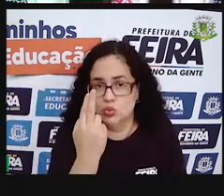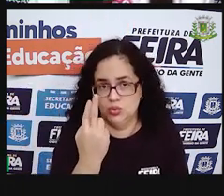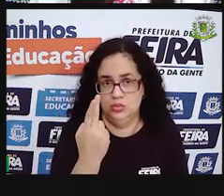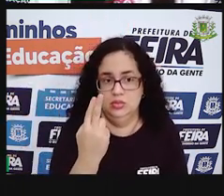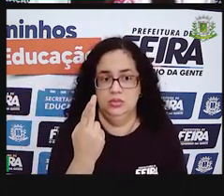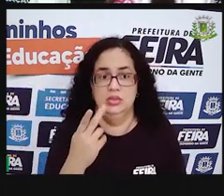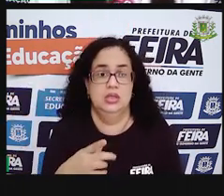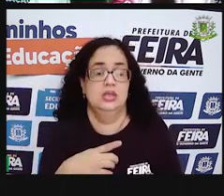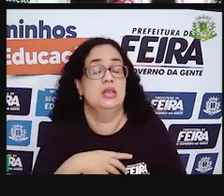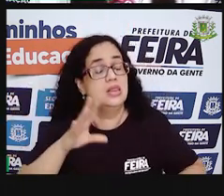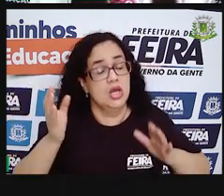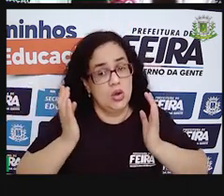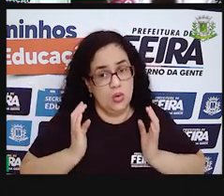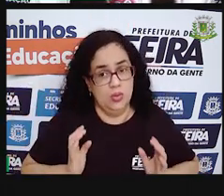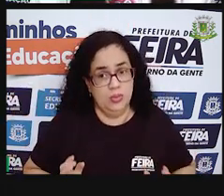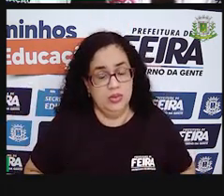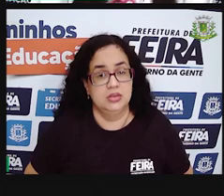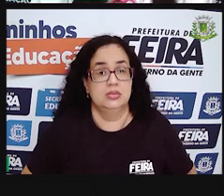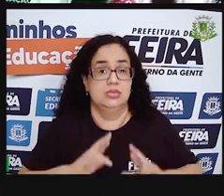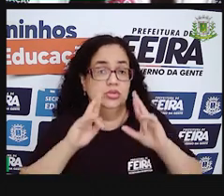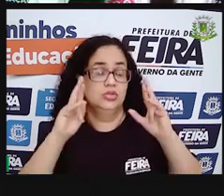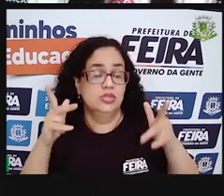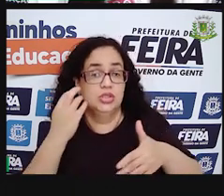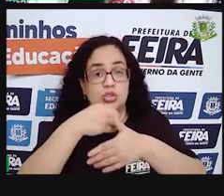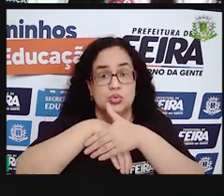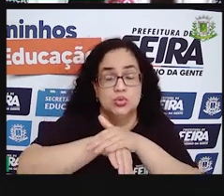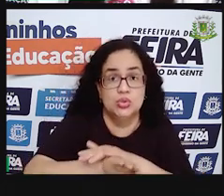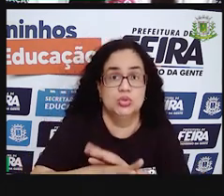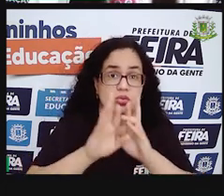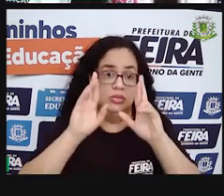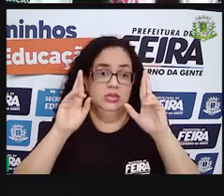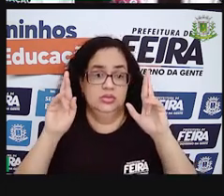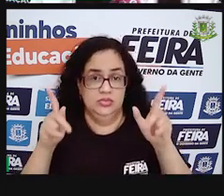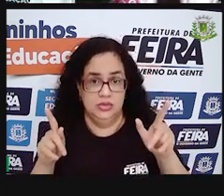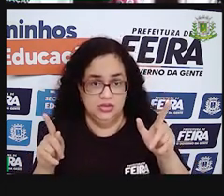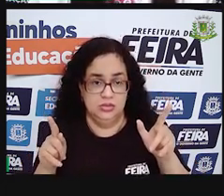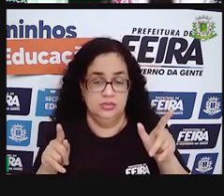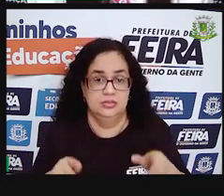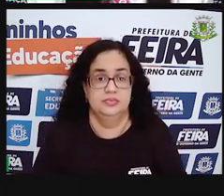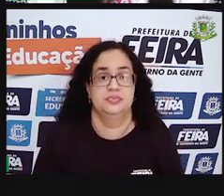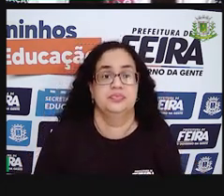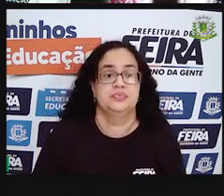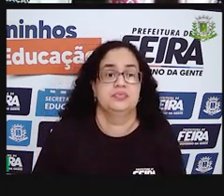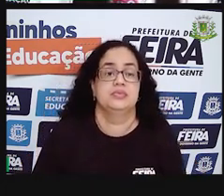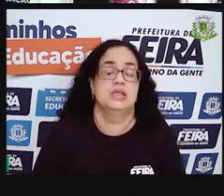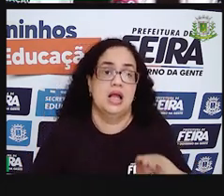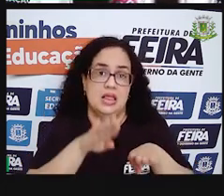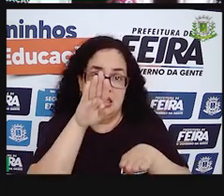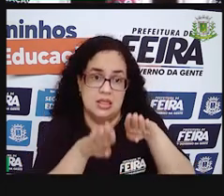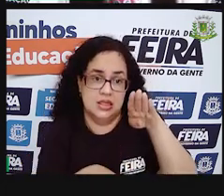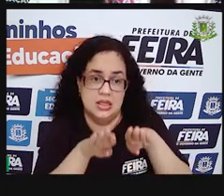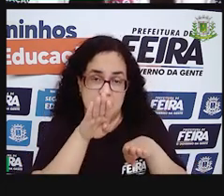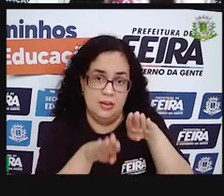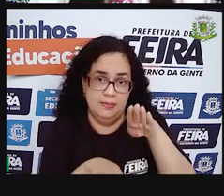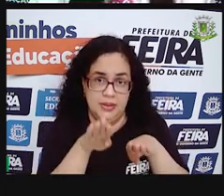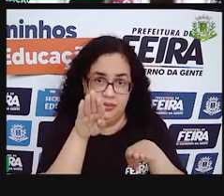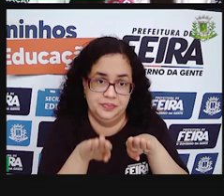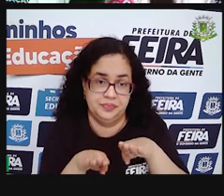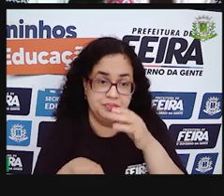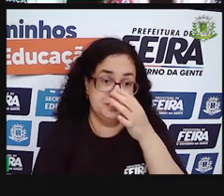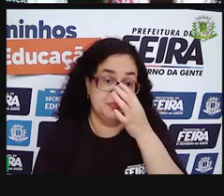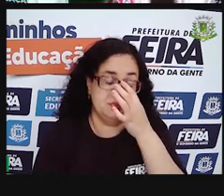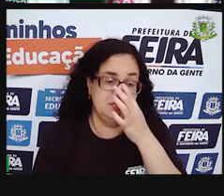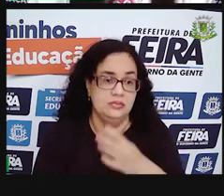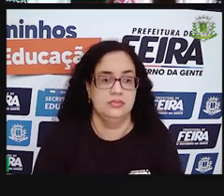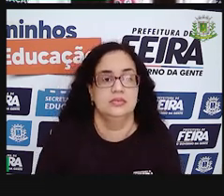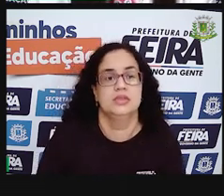né? Existem comportamentos, hábitos, que são diferentes dependendo aí de grupo indígena para grupo